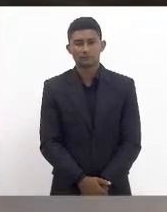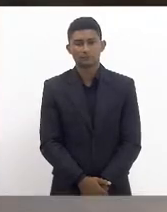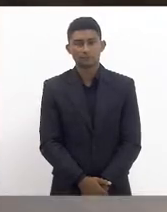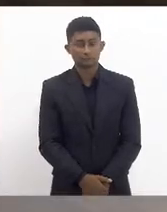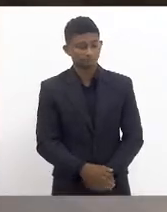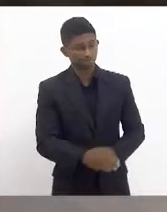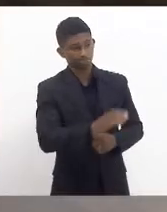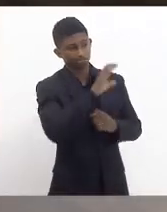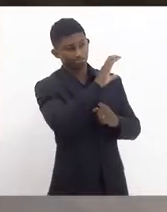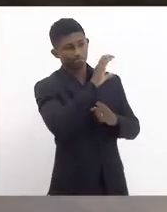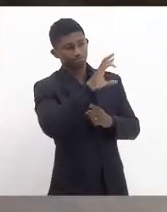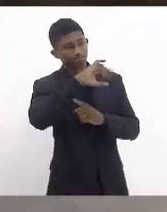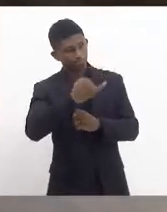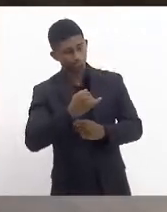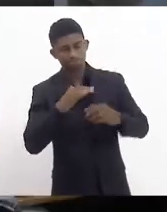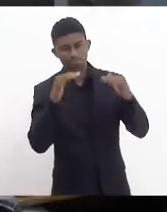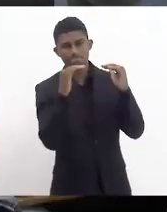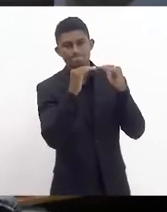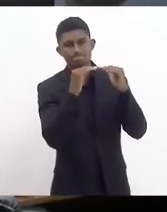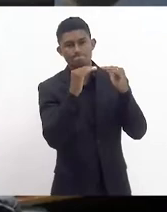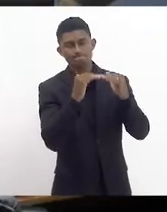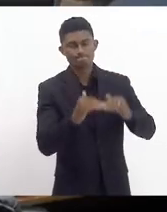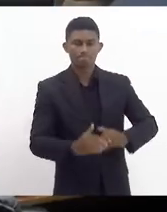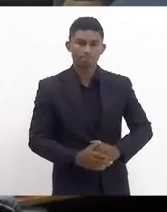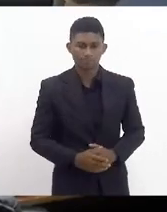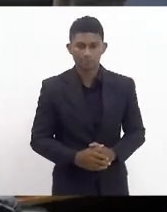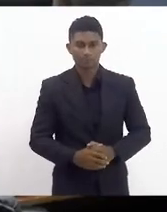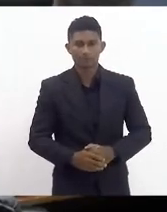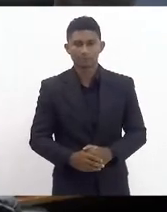Acompanha a CCJ, presidente.